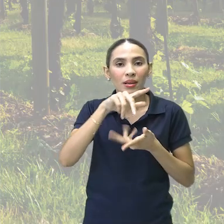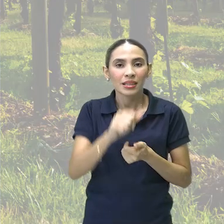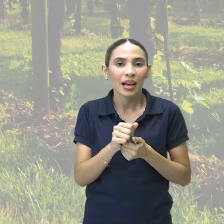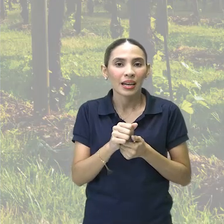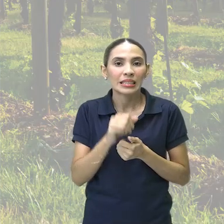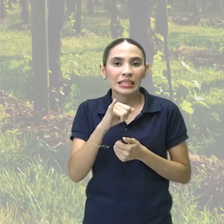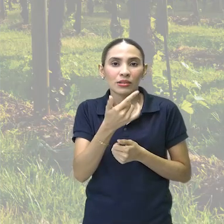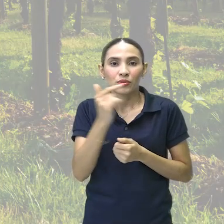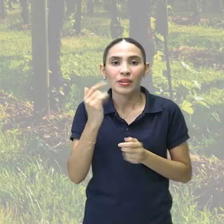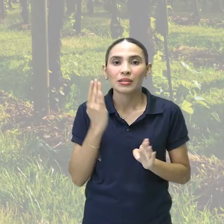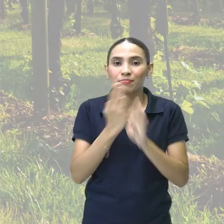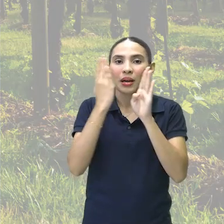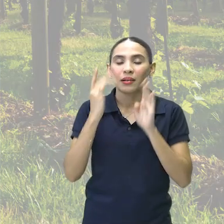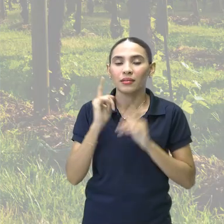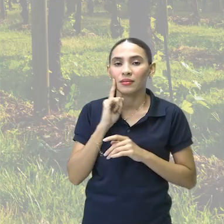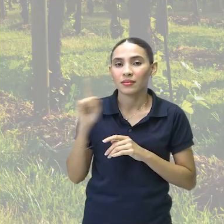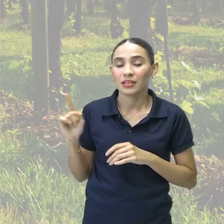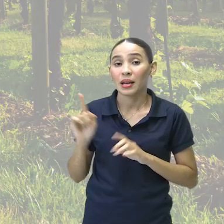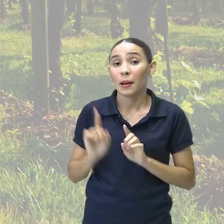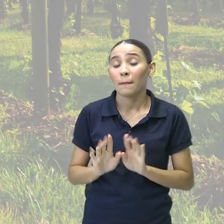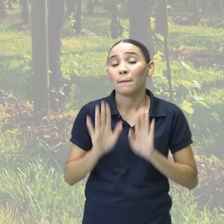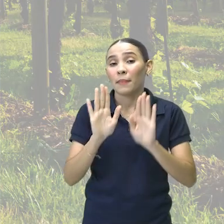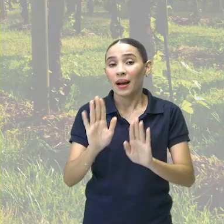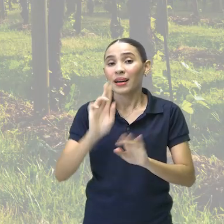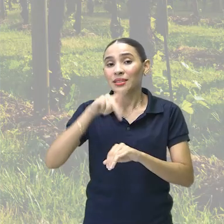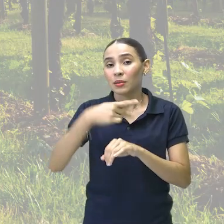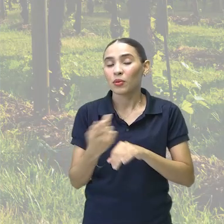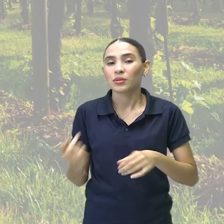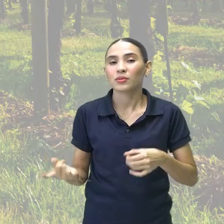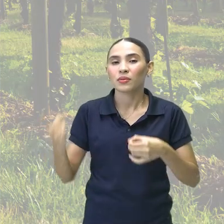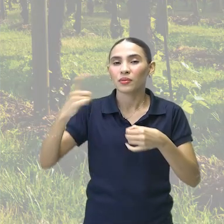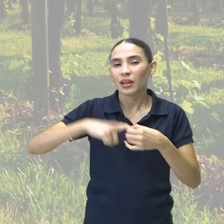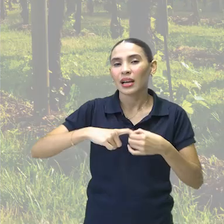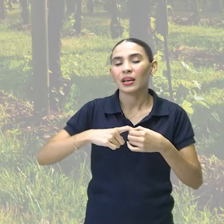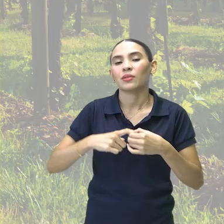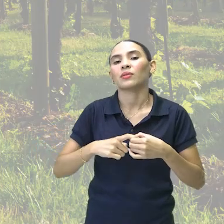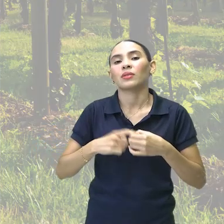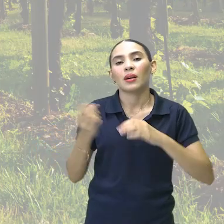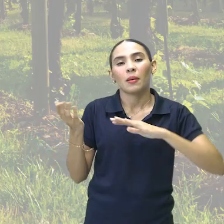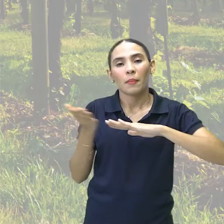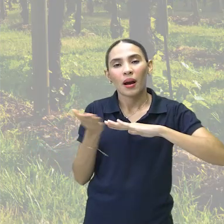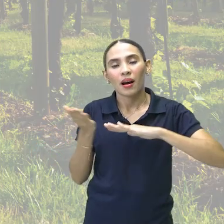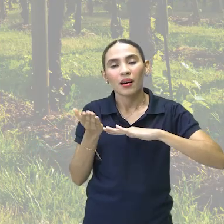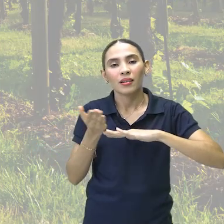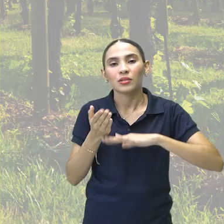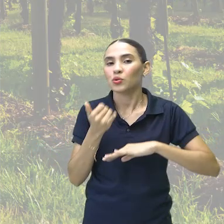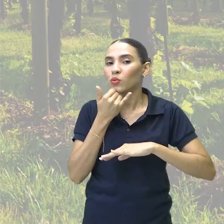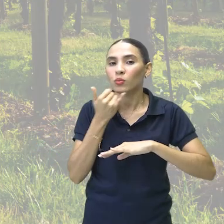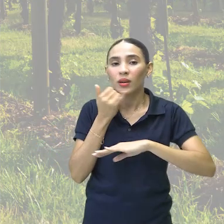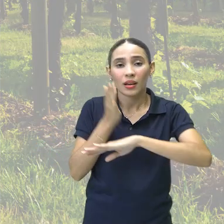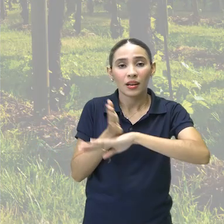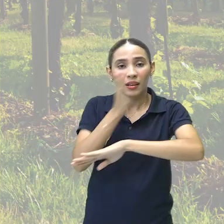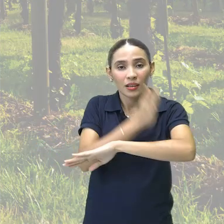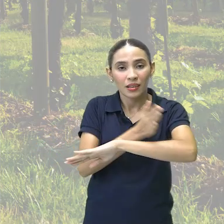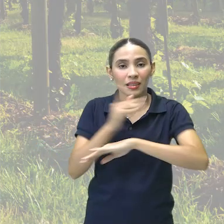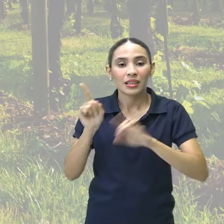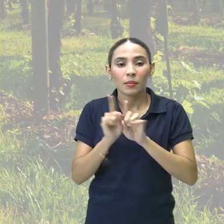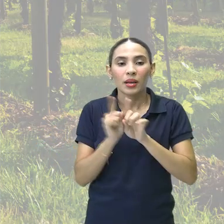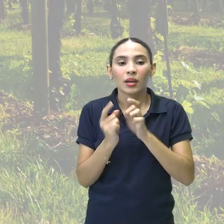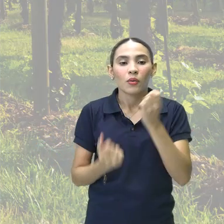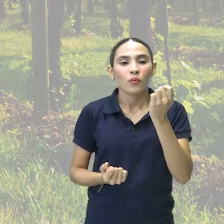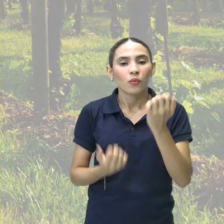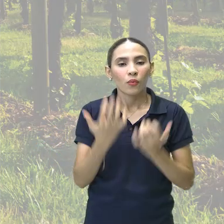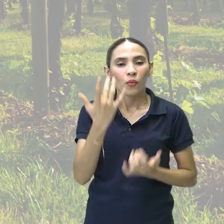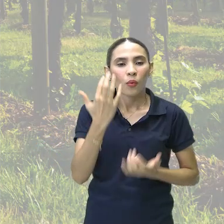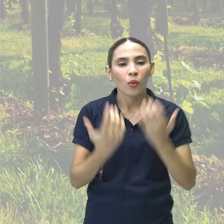essa descoberta, né? Mas aí veio a antiguidade e a descoberta do forno de cerâmica,